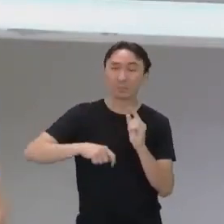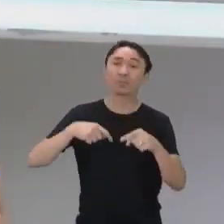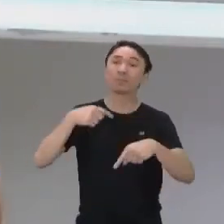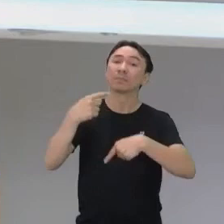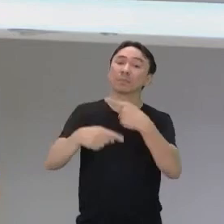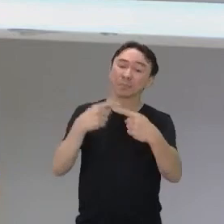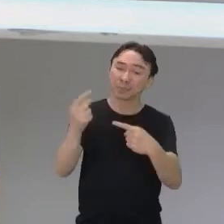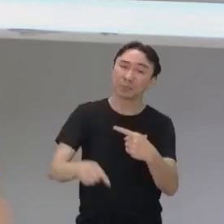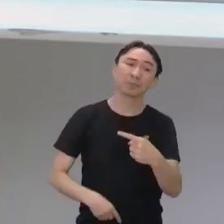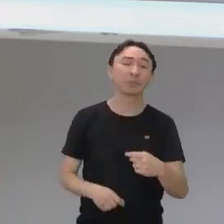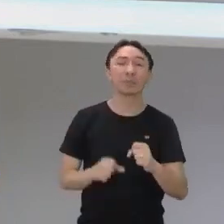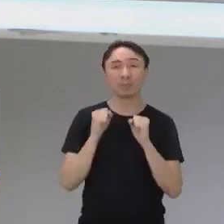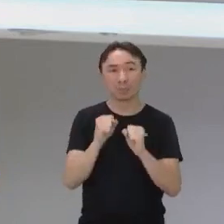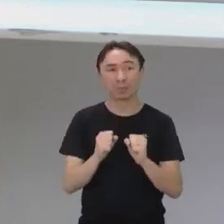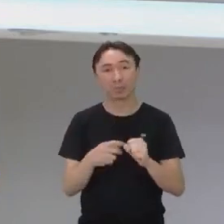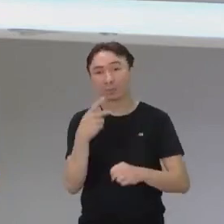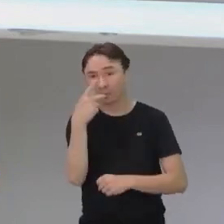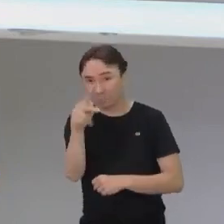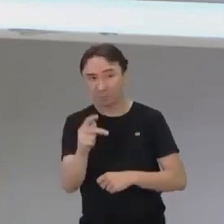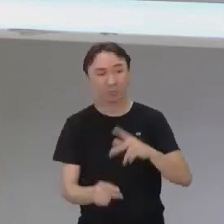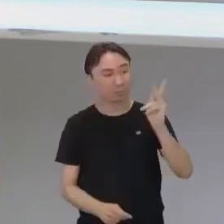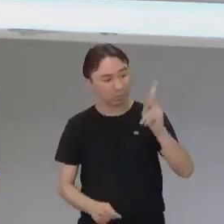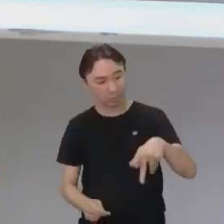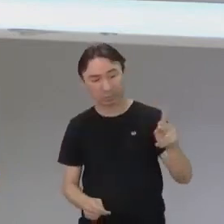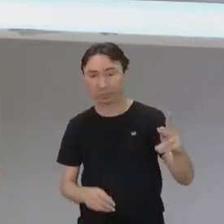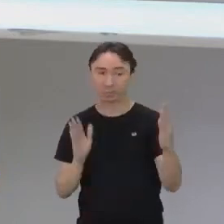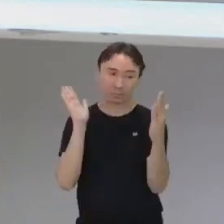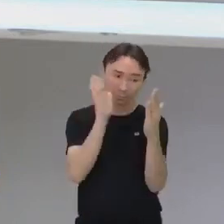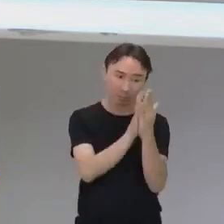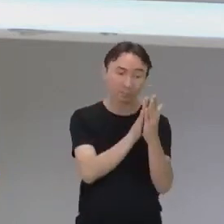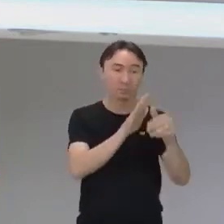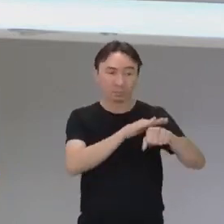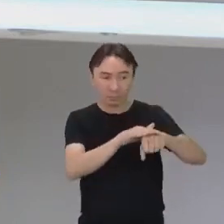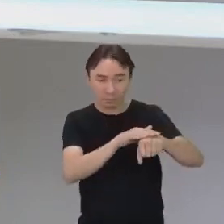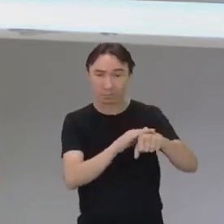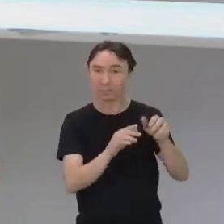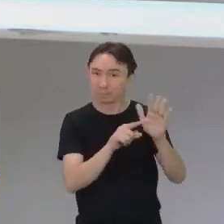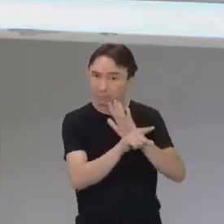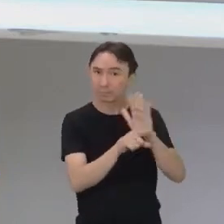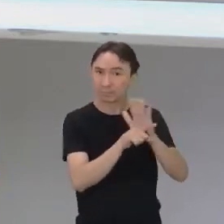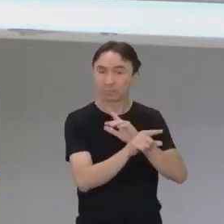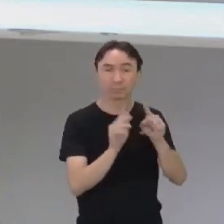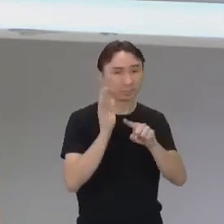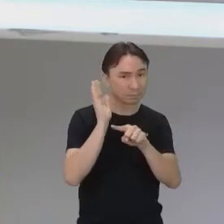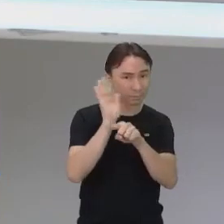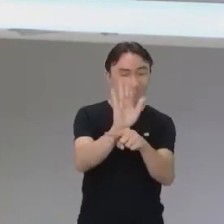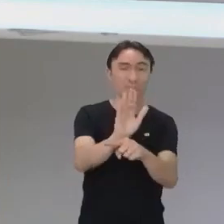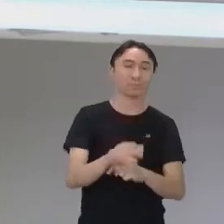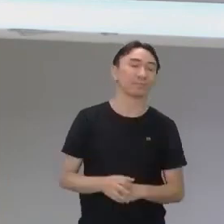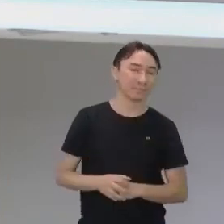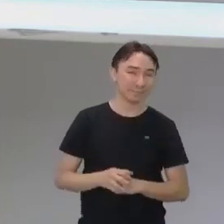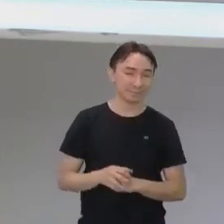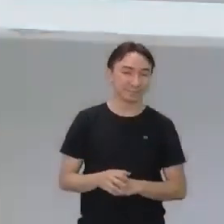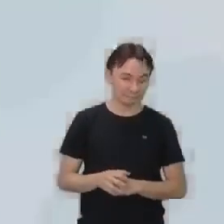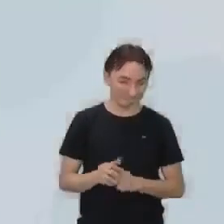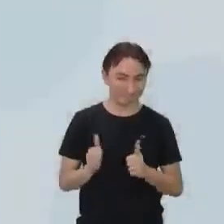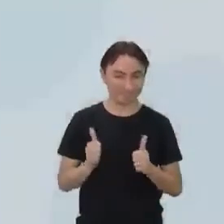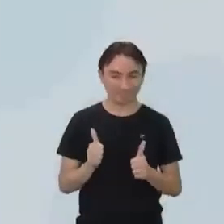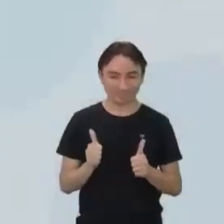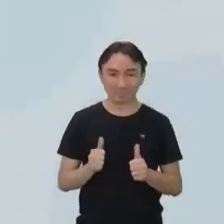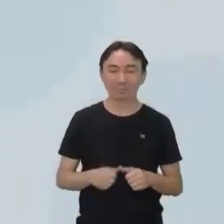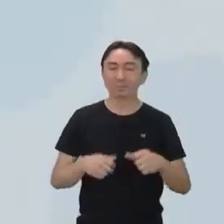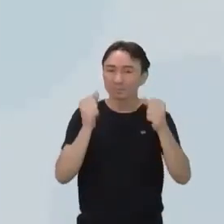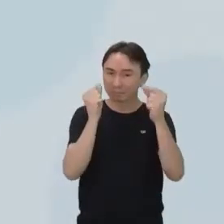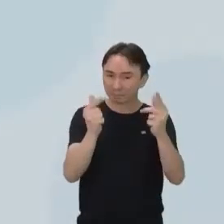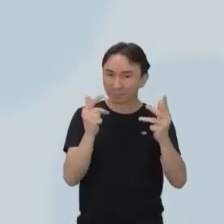e tirando as suas dúvidas com o seu professor em sala de aula, ok? Bom, conforme a gente comentou, o nosso tema da aula de hoje,